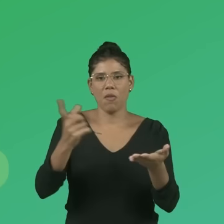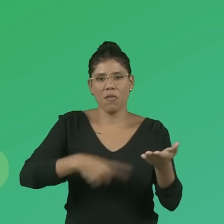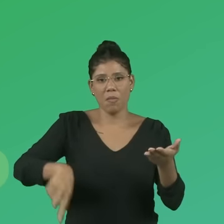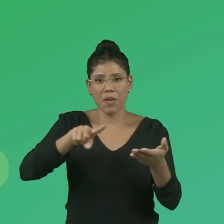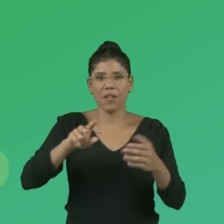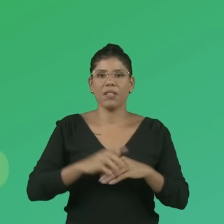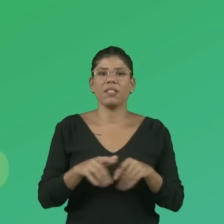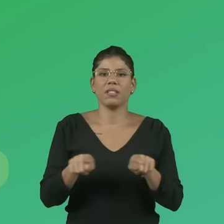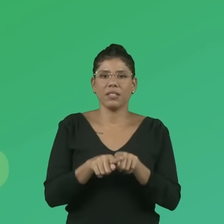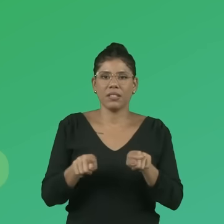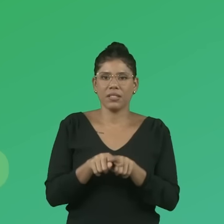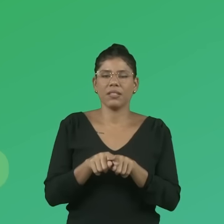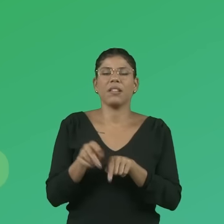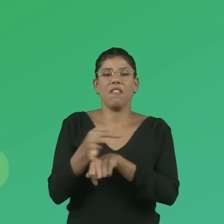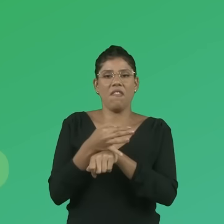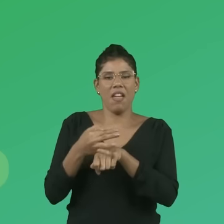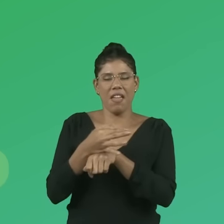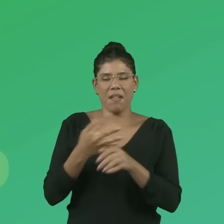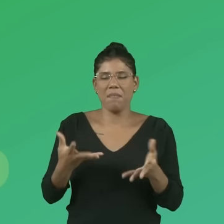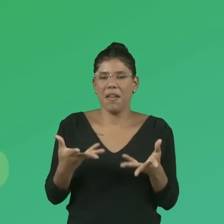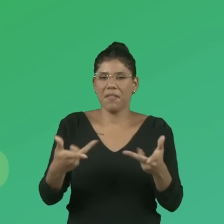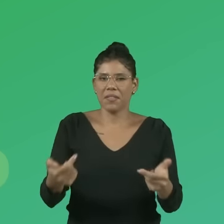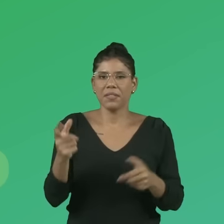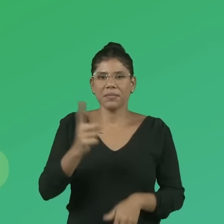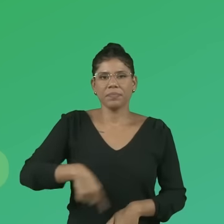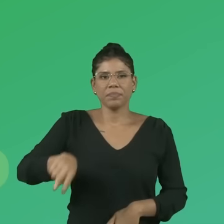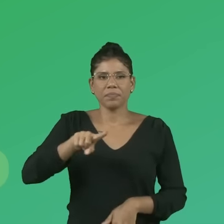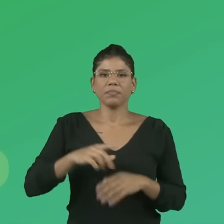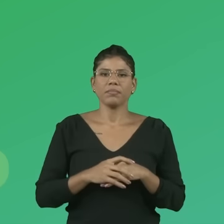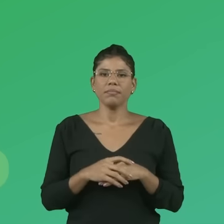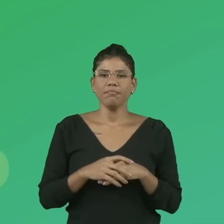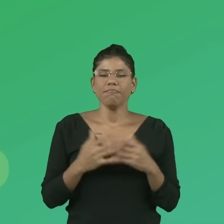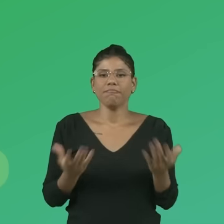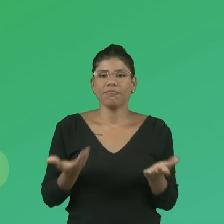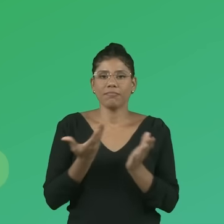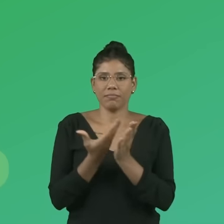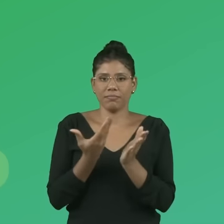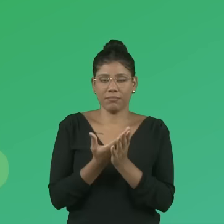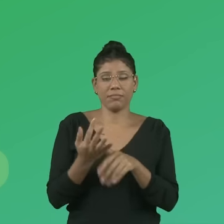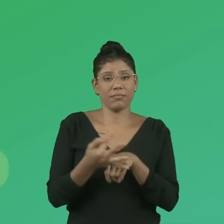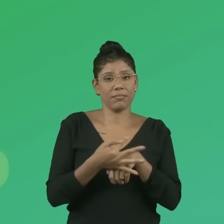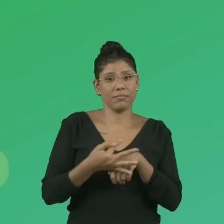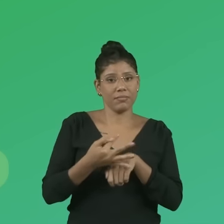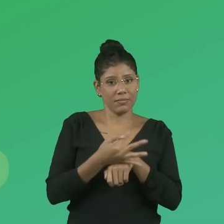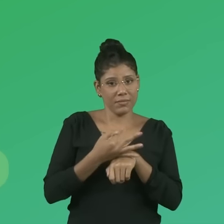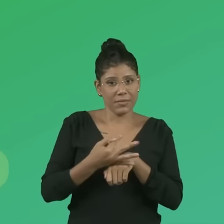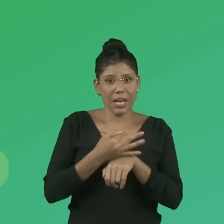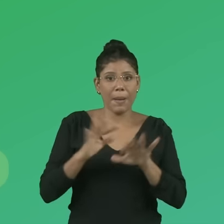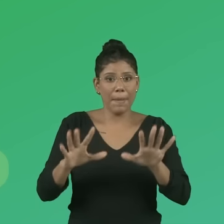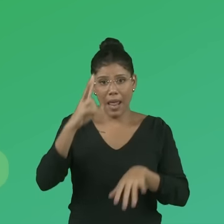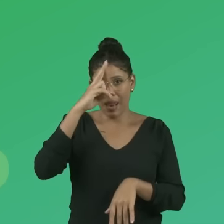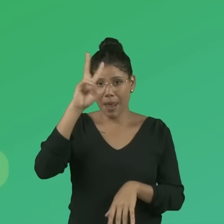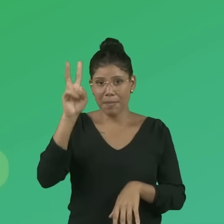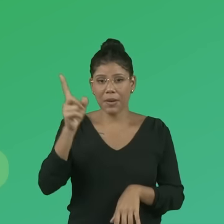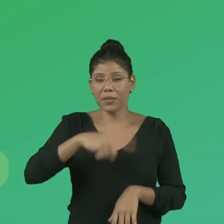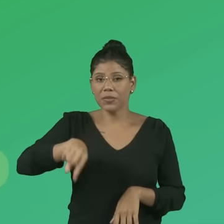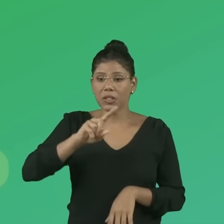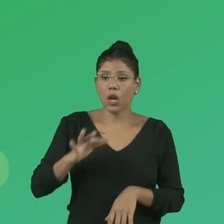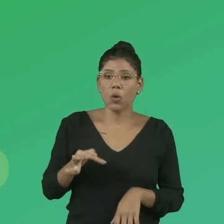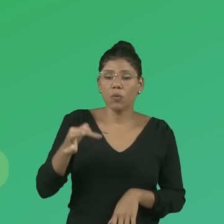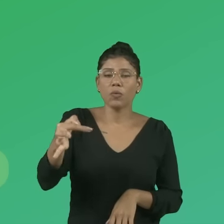excelentes férias também, né? A gente está aí estudando nas férias, mas lembrando aqui que lá na